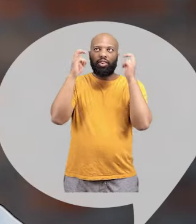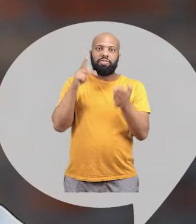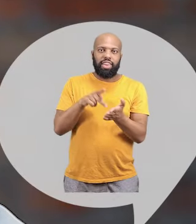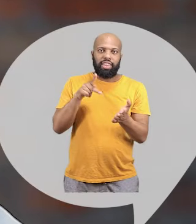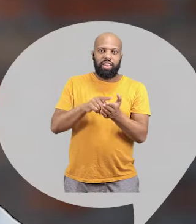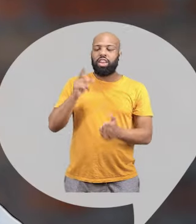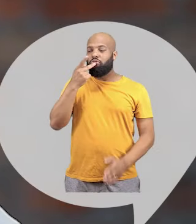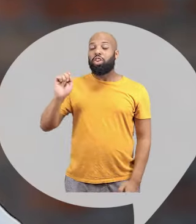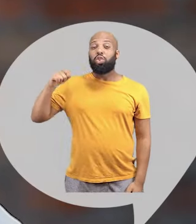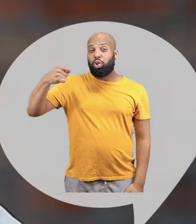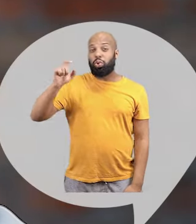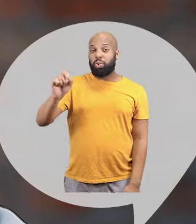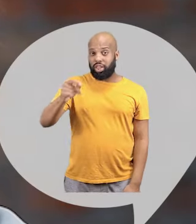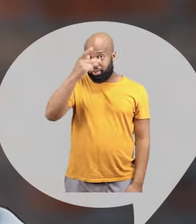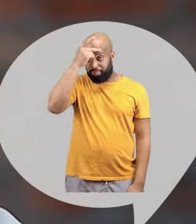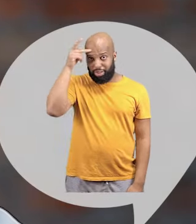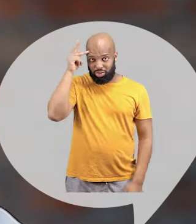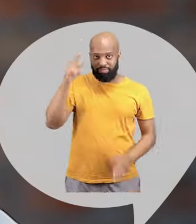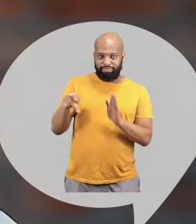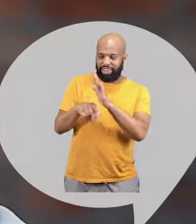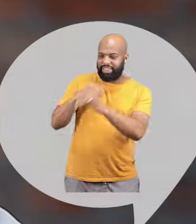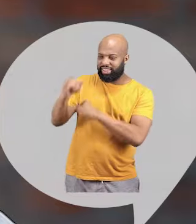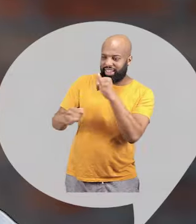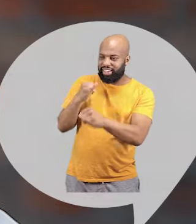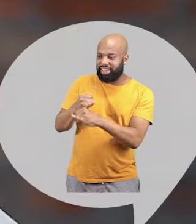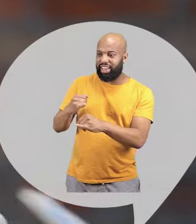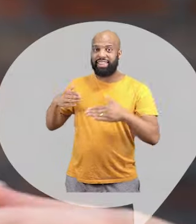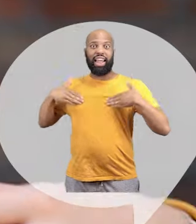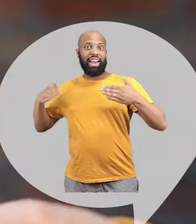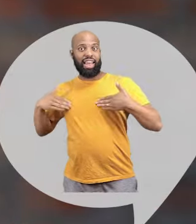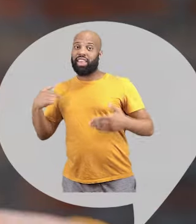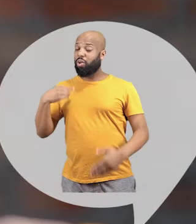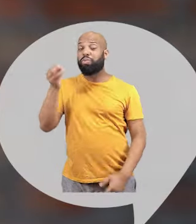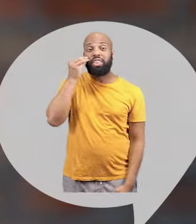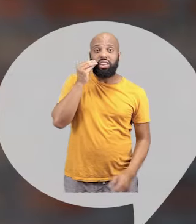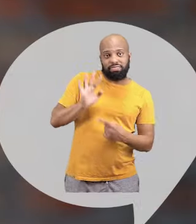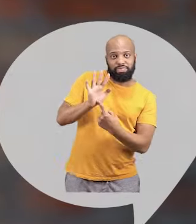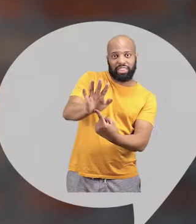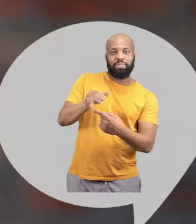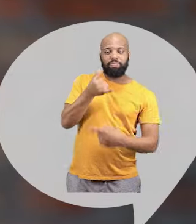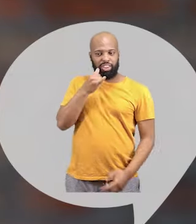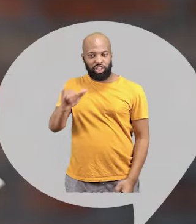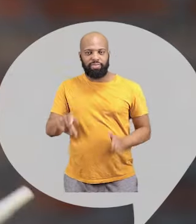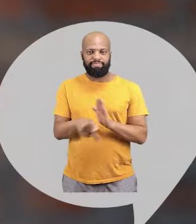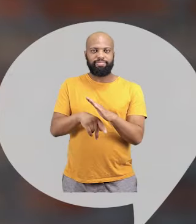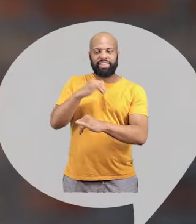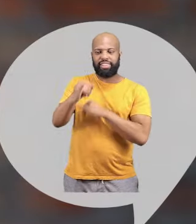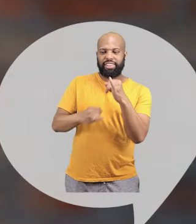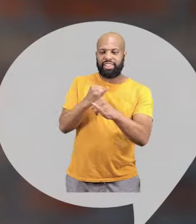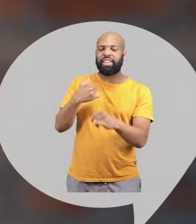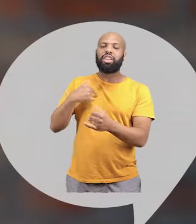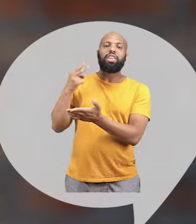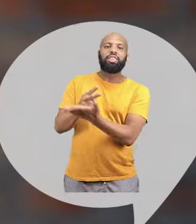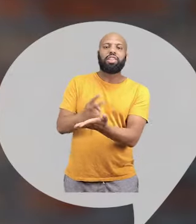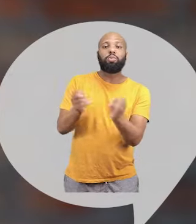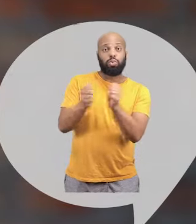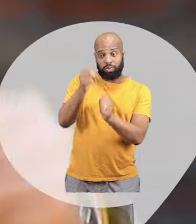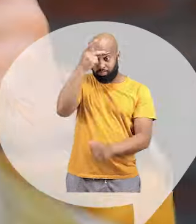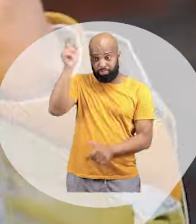tímido assim e a gente tá falando sobre essas personas na internet você falou que eu sou uma pessoa muito alegre e eu tento realmente passar essa essa energia de verdade